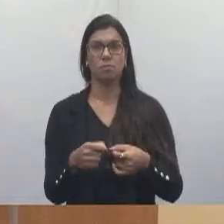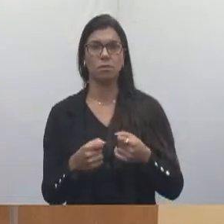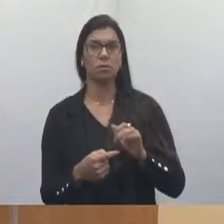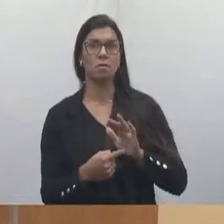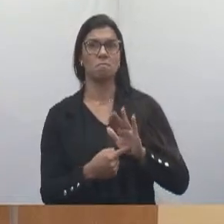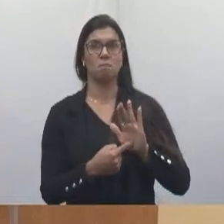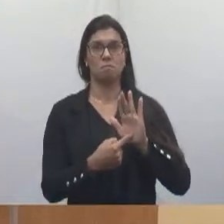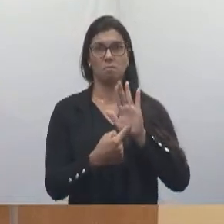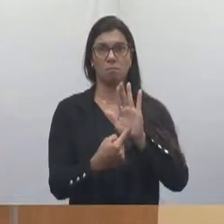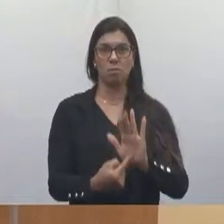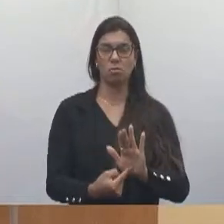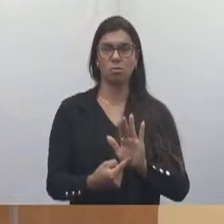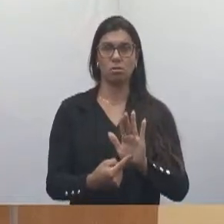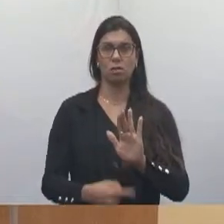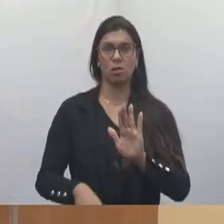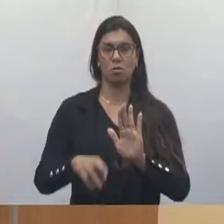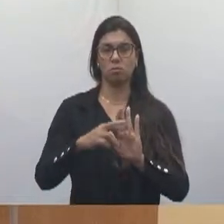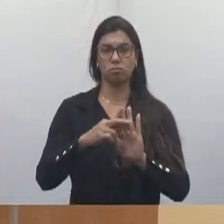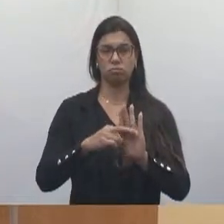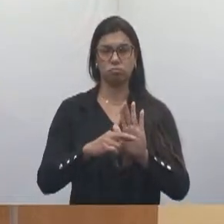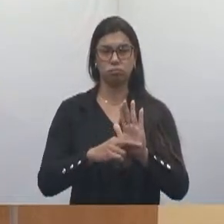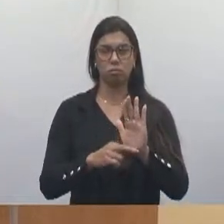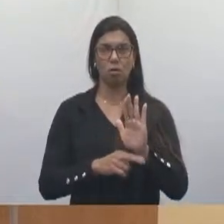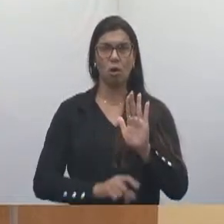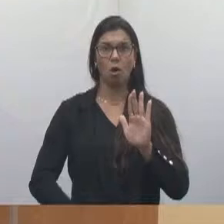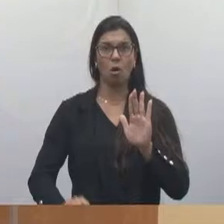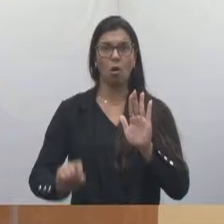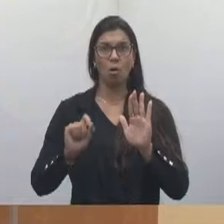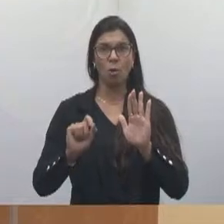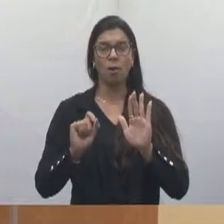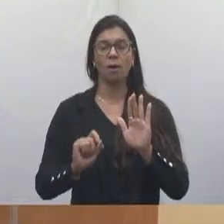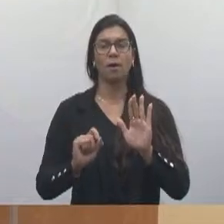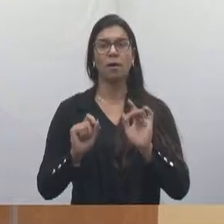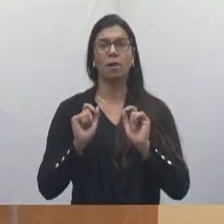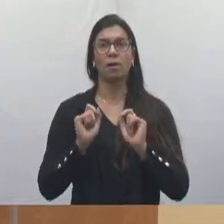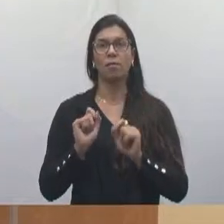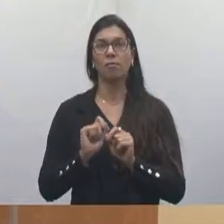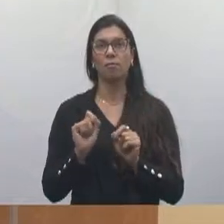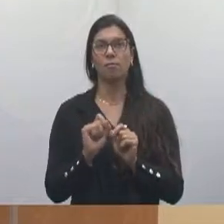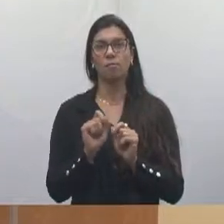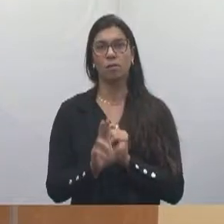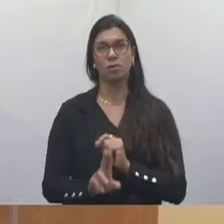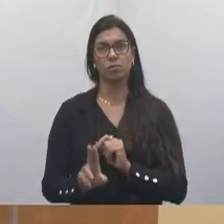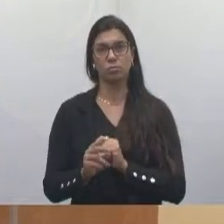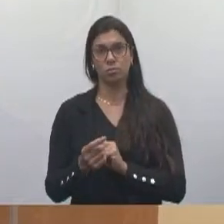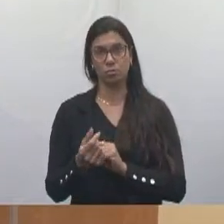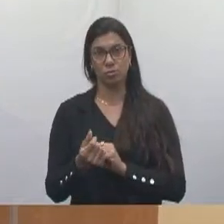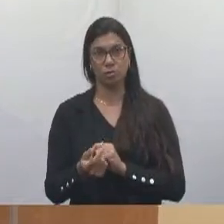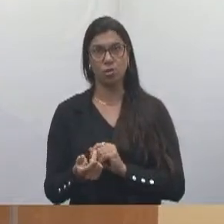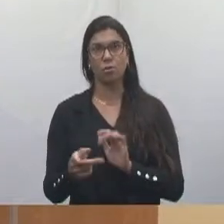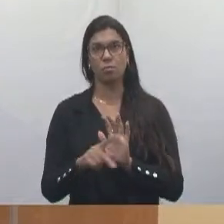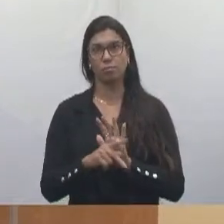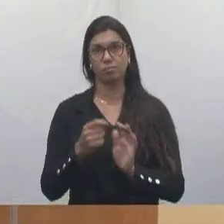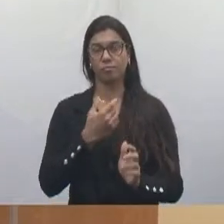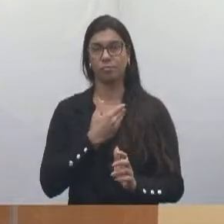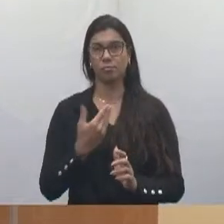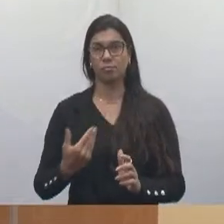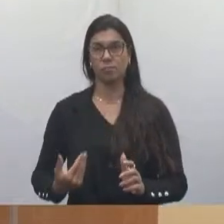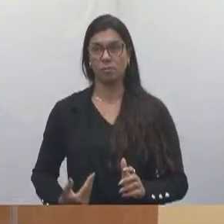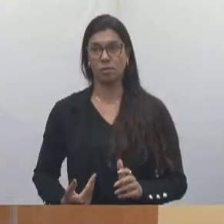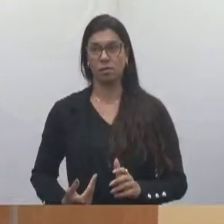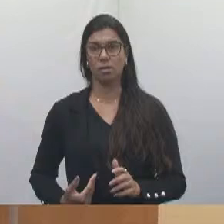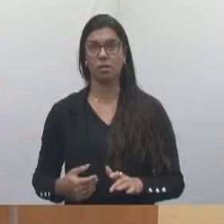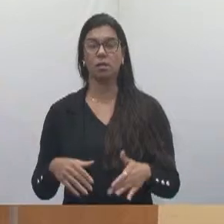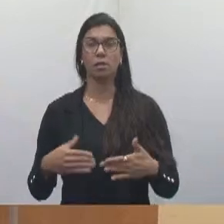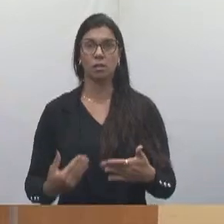Ele vai ter que prestar conta. Isso é lei de todos os prefeitos que passam na cidade prestar conta. Vamos ver aonde que vai